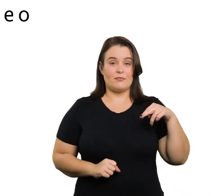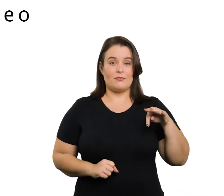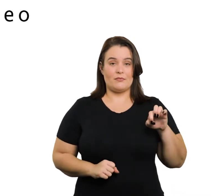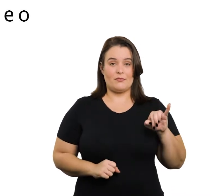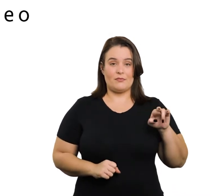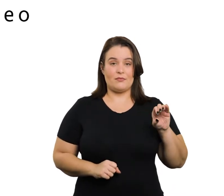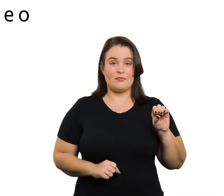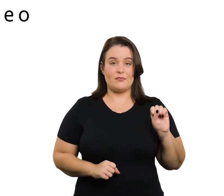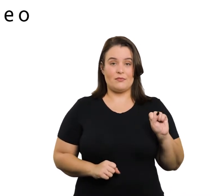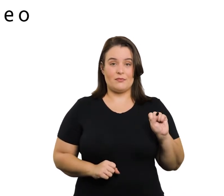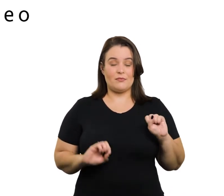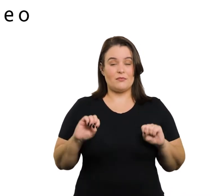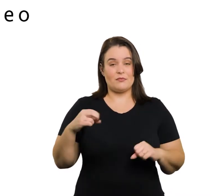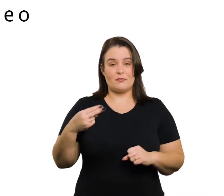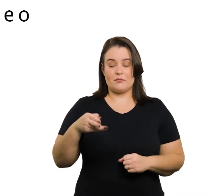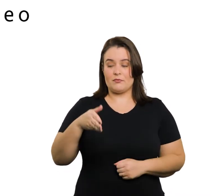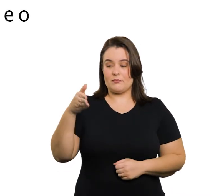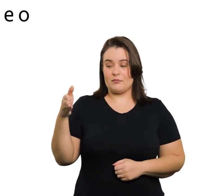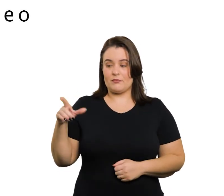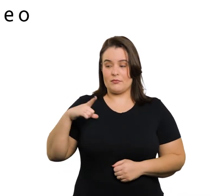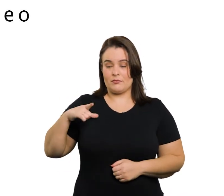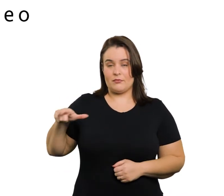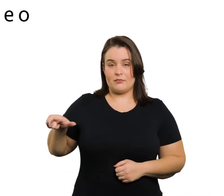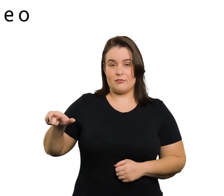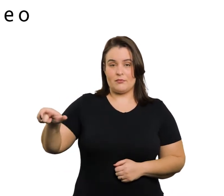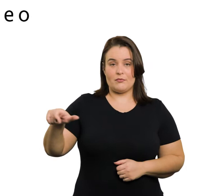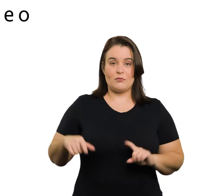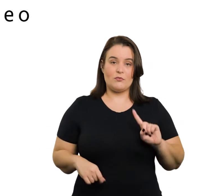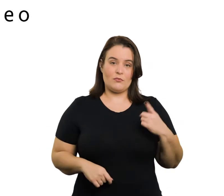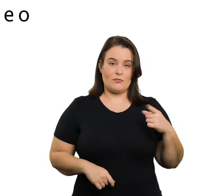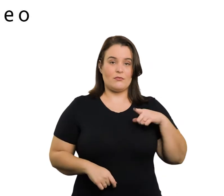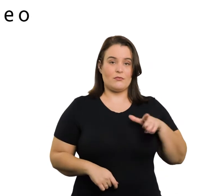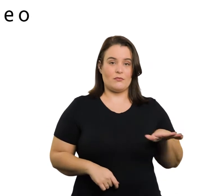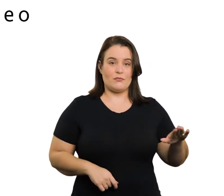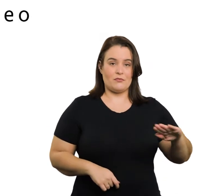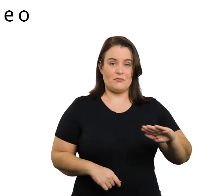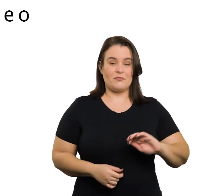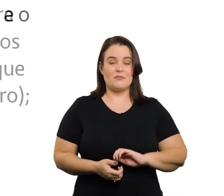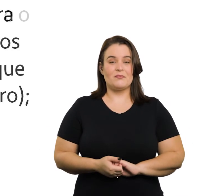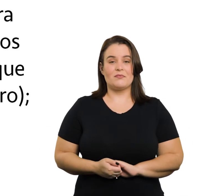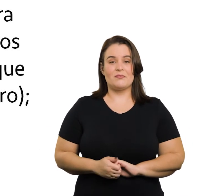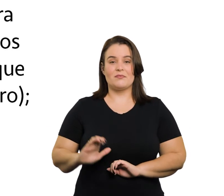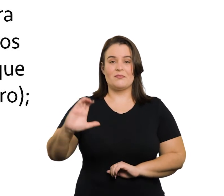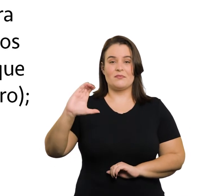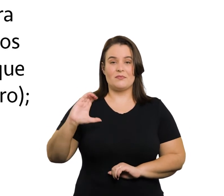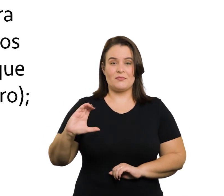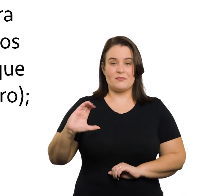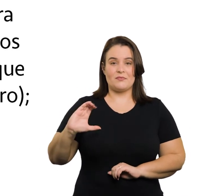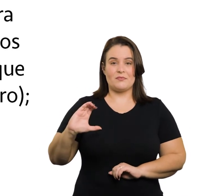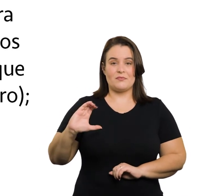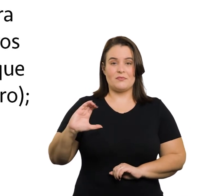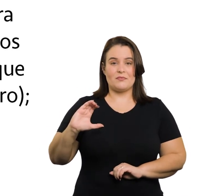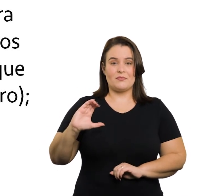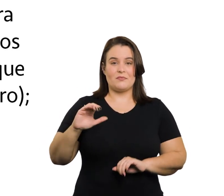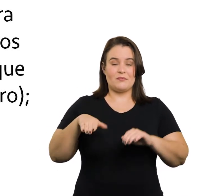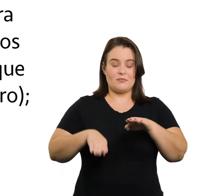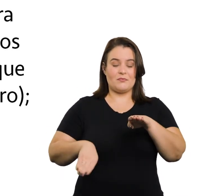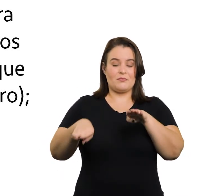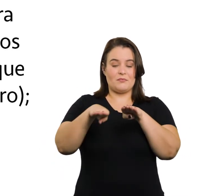dois lados, ou um lado com canteiro e o outro com aba. C.